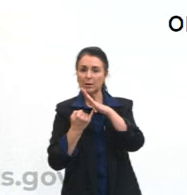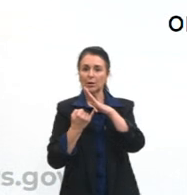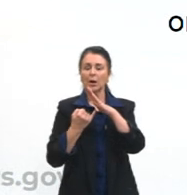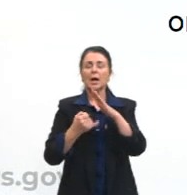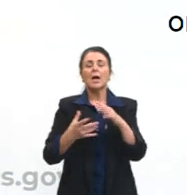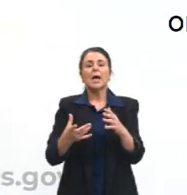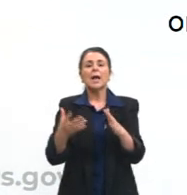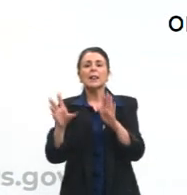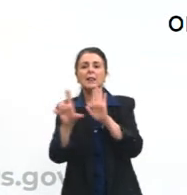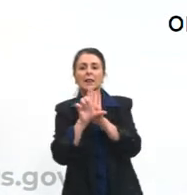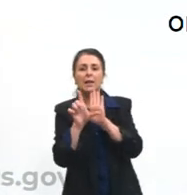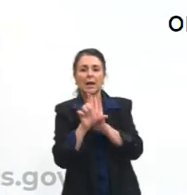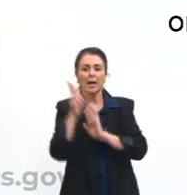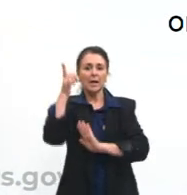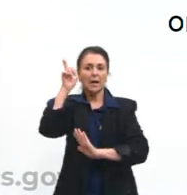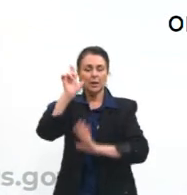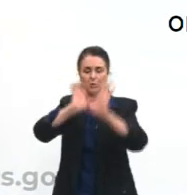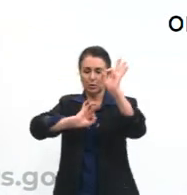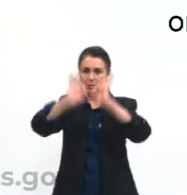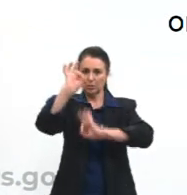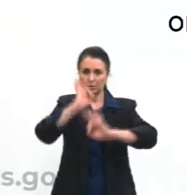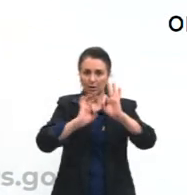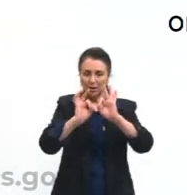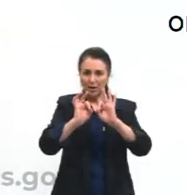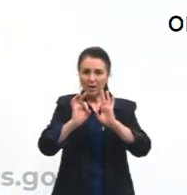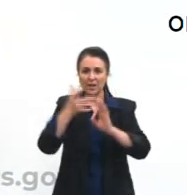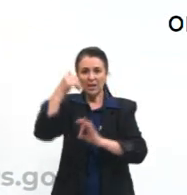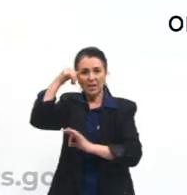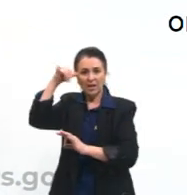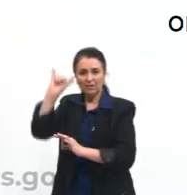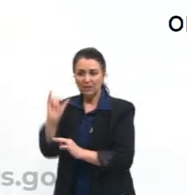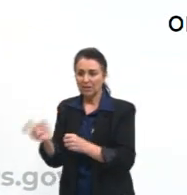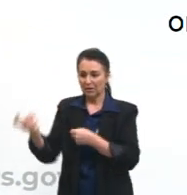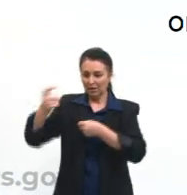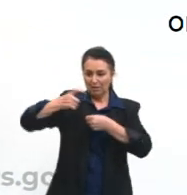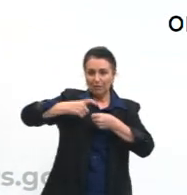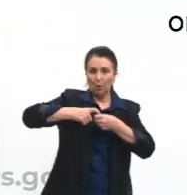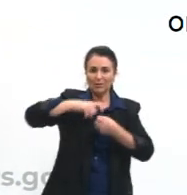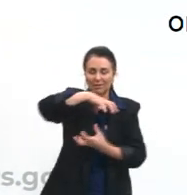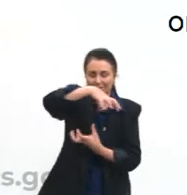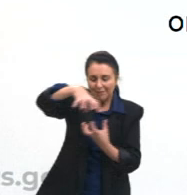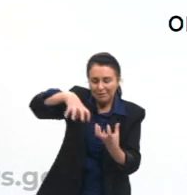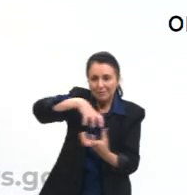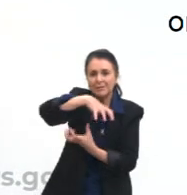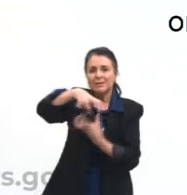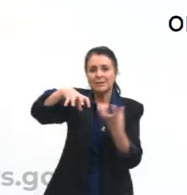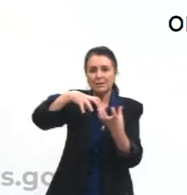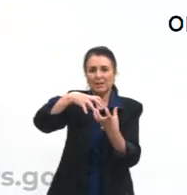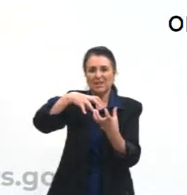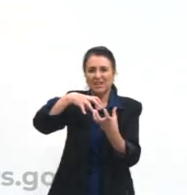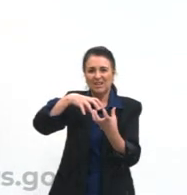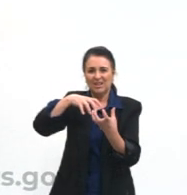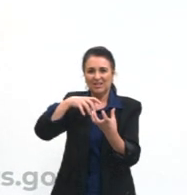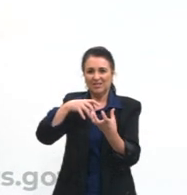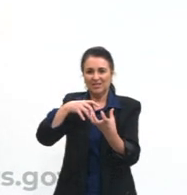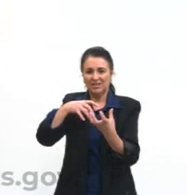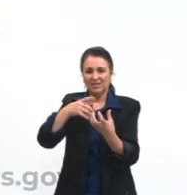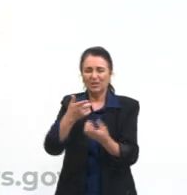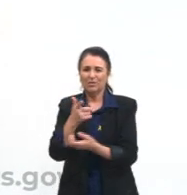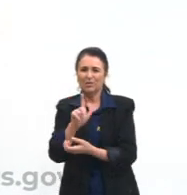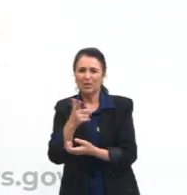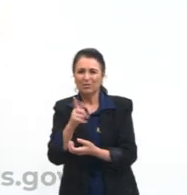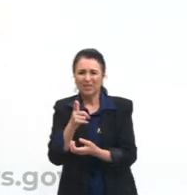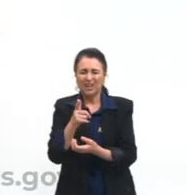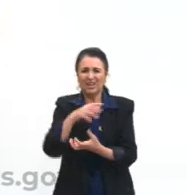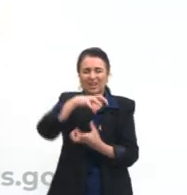Lei EA garantia da ordem que impede o retorno potencial das revoluções que ingénua Progresso né não